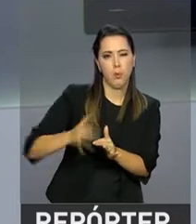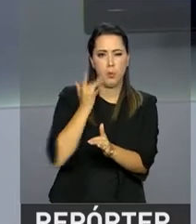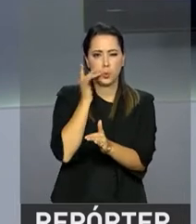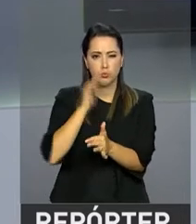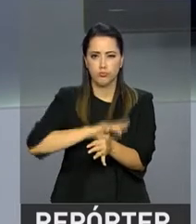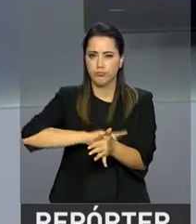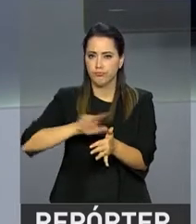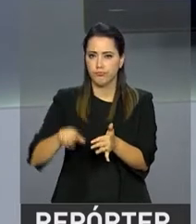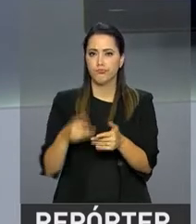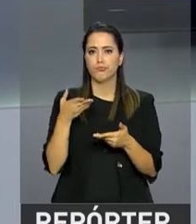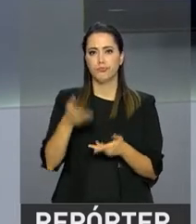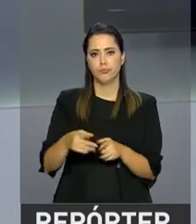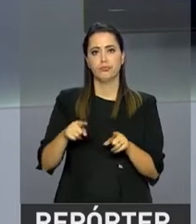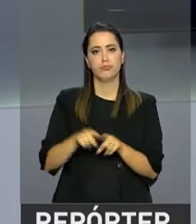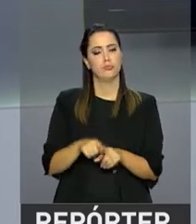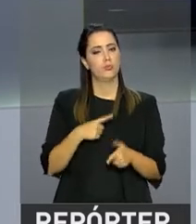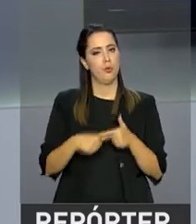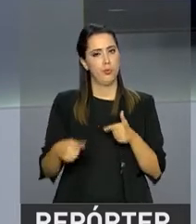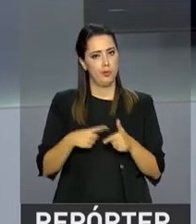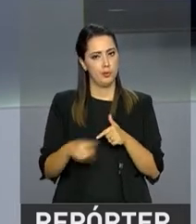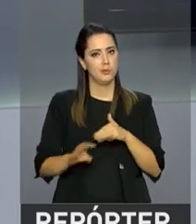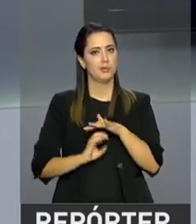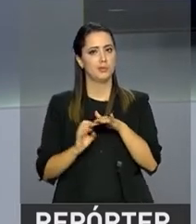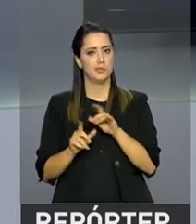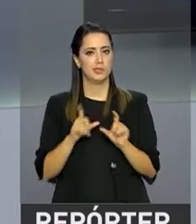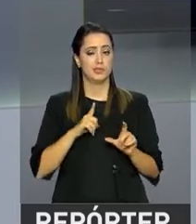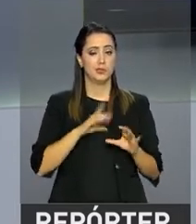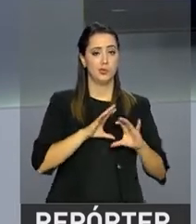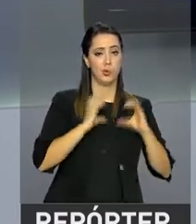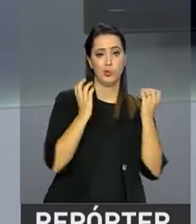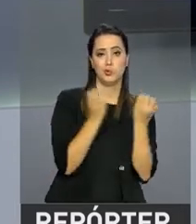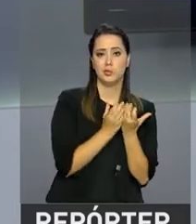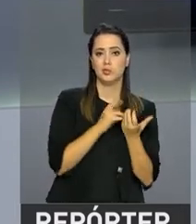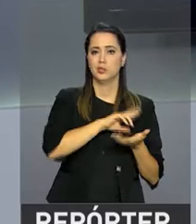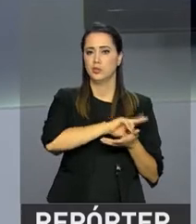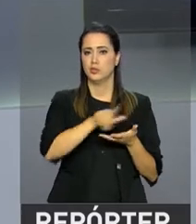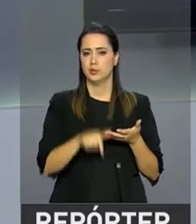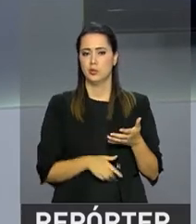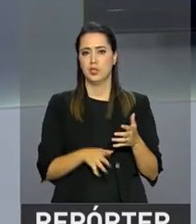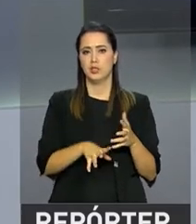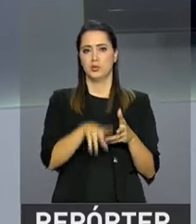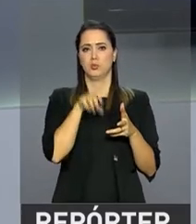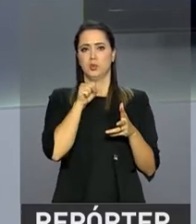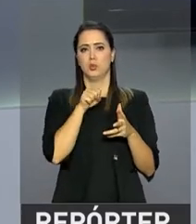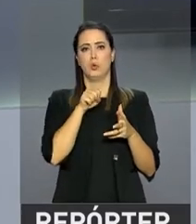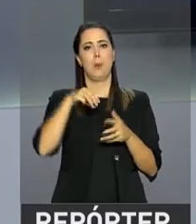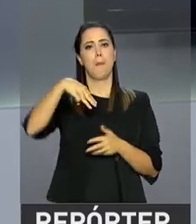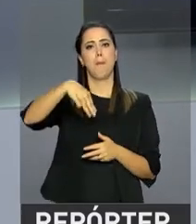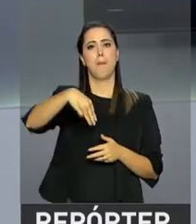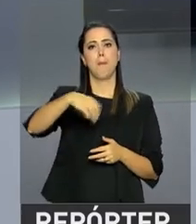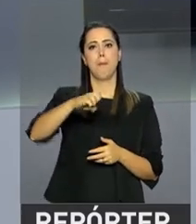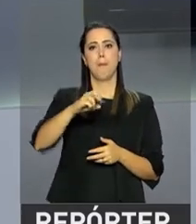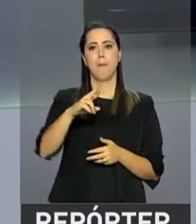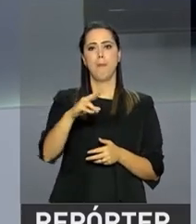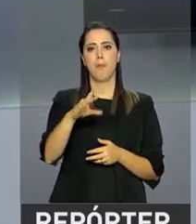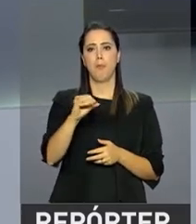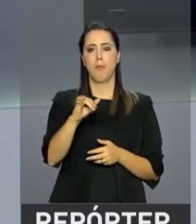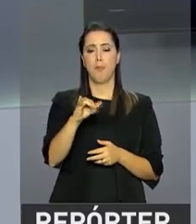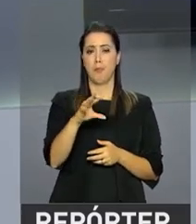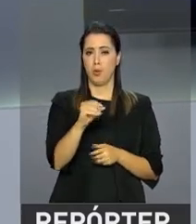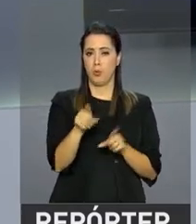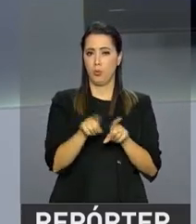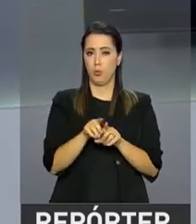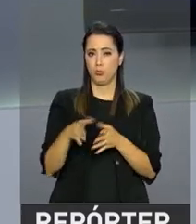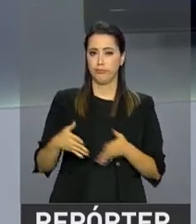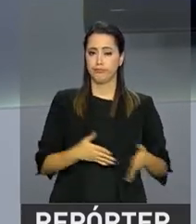causados pela empresa a comunidade contaminadas por diversos metais inclusive mercúrio também por conta de ligações ilegais